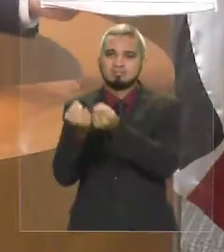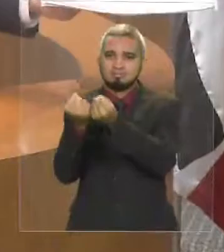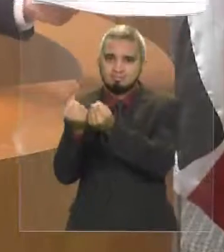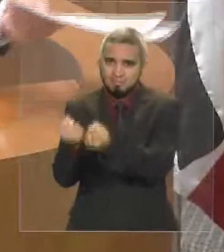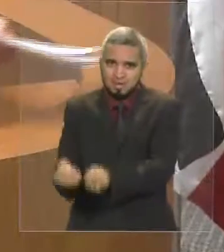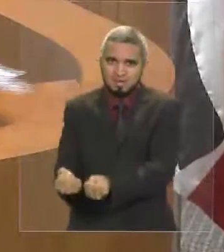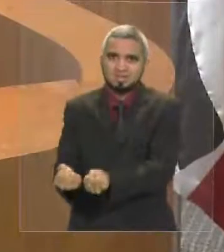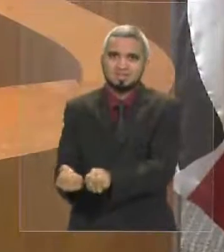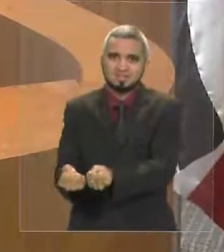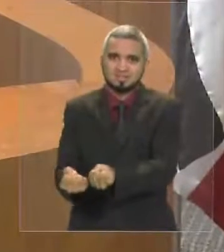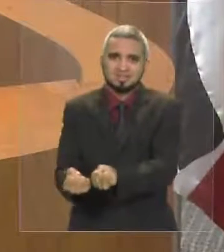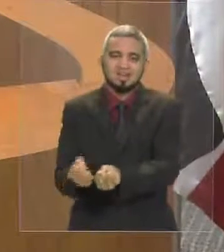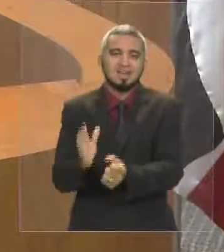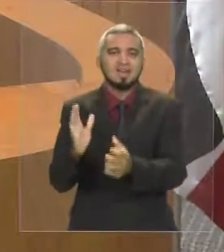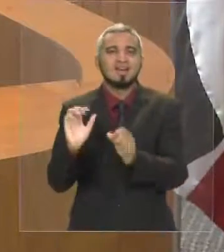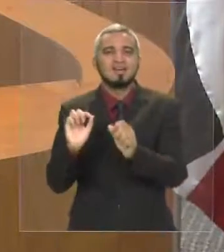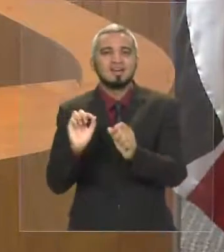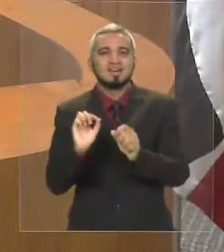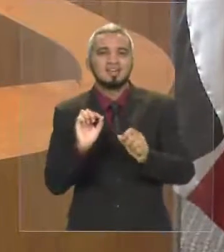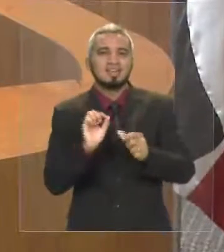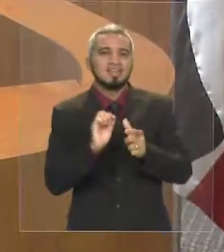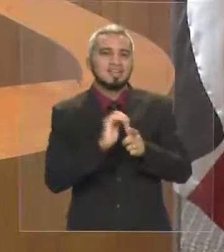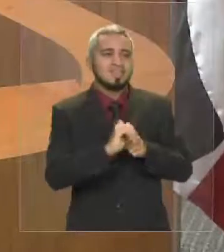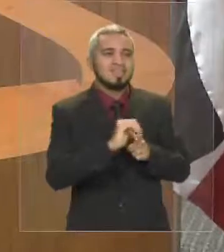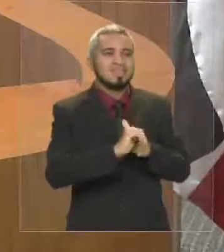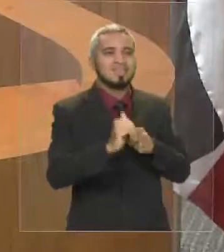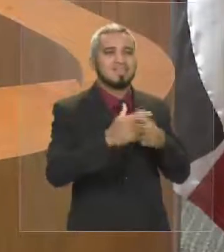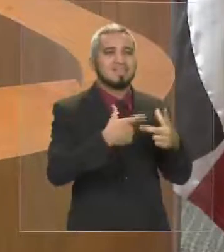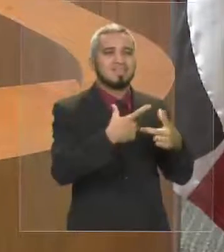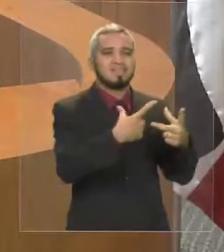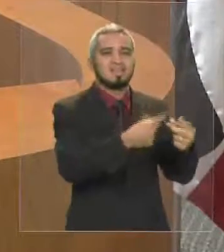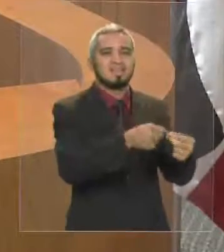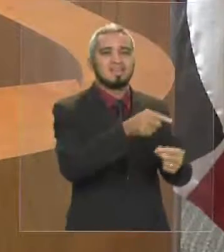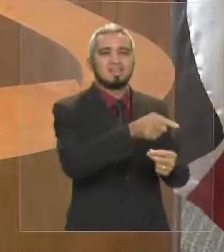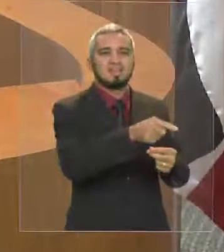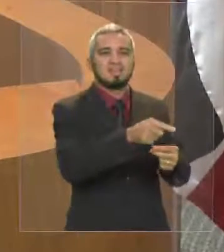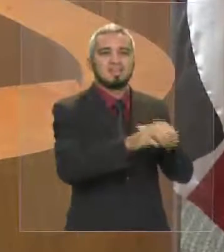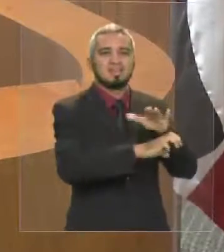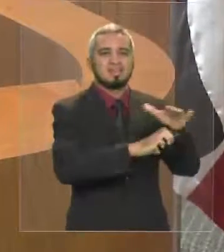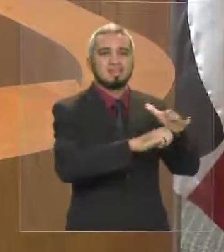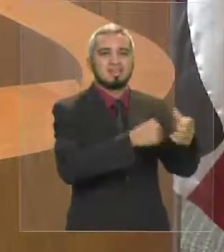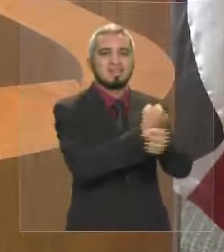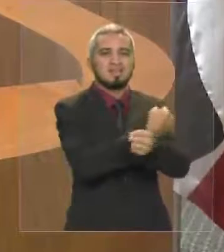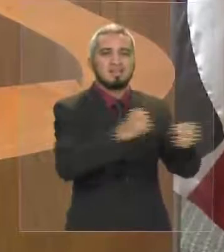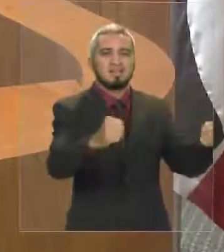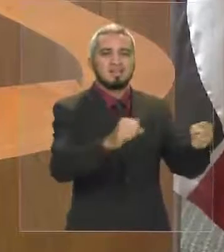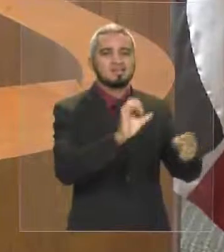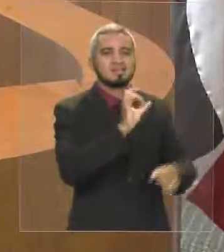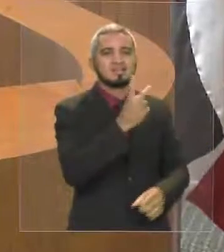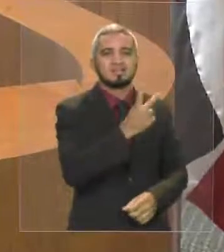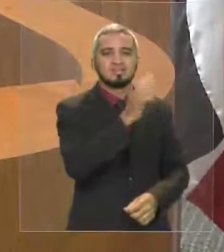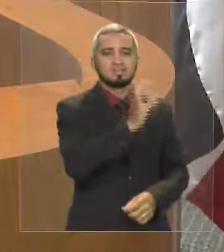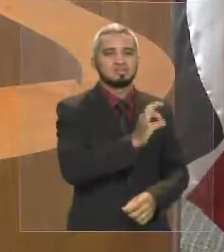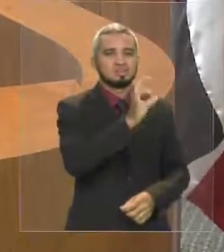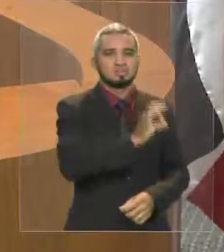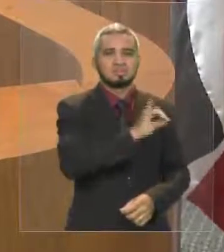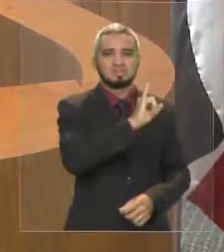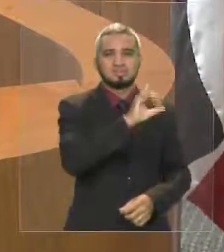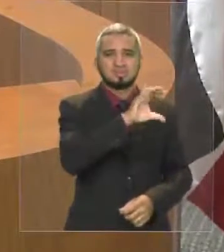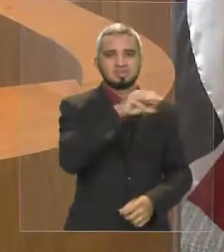pesada e dá de presente para o comerciante milionário os 2% só de ICMS, sem